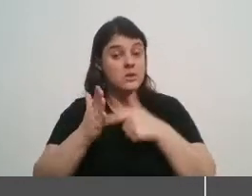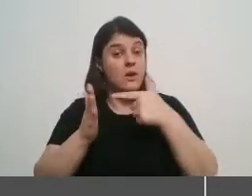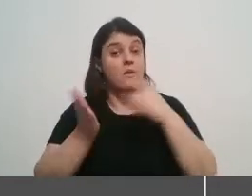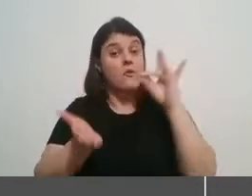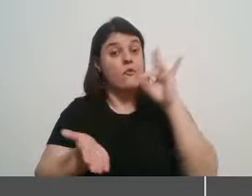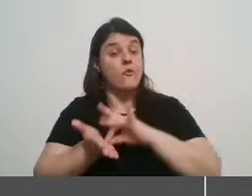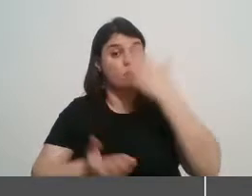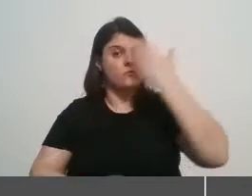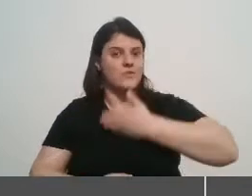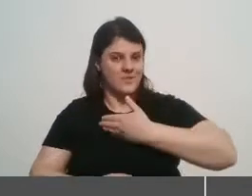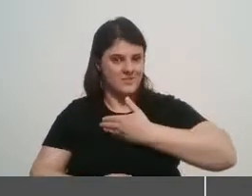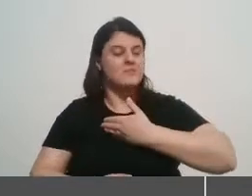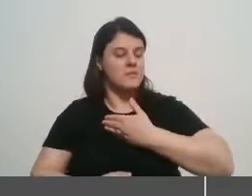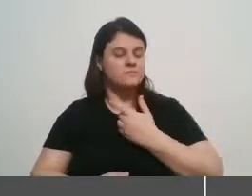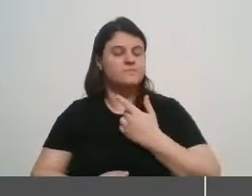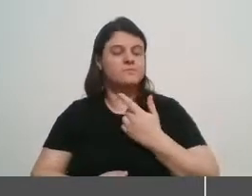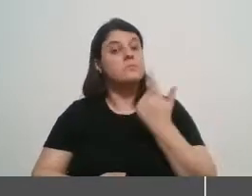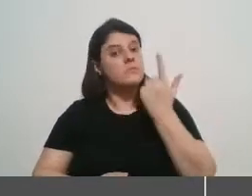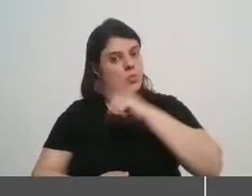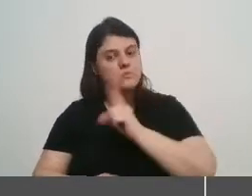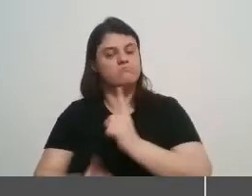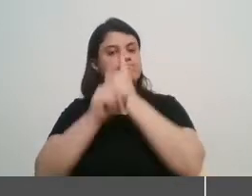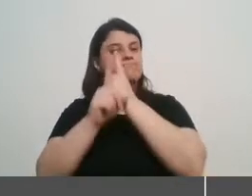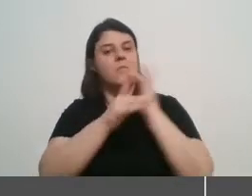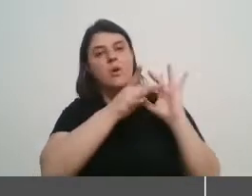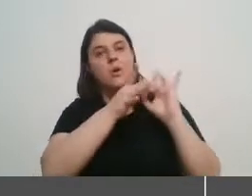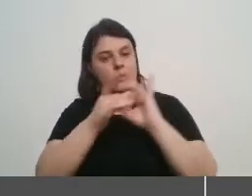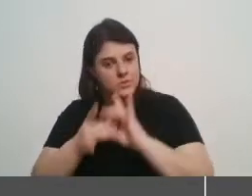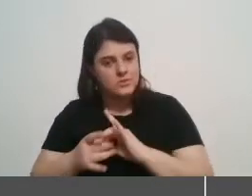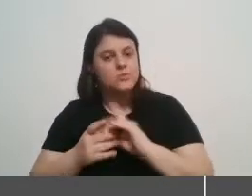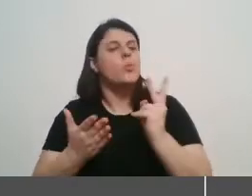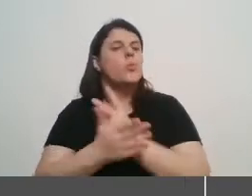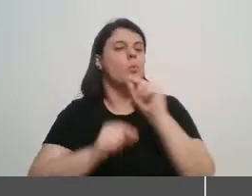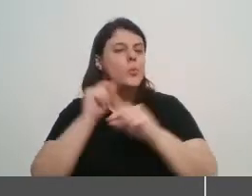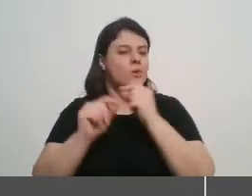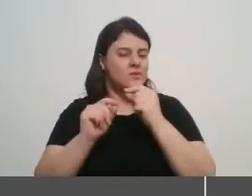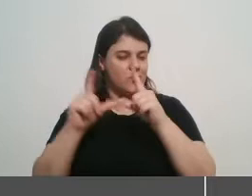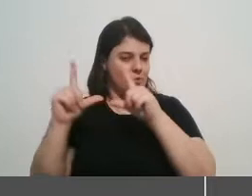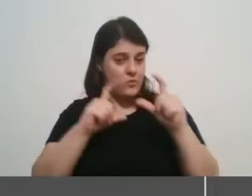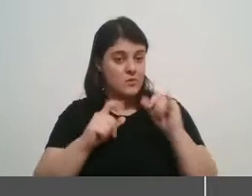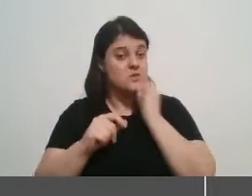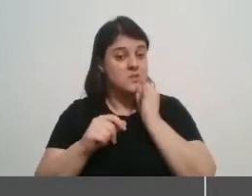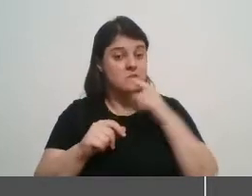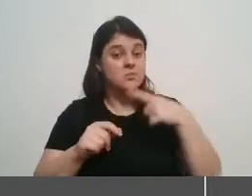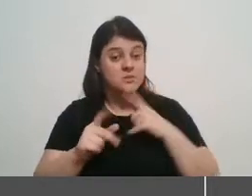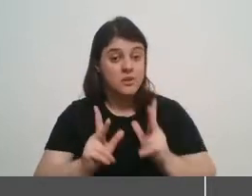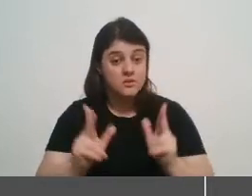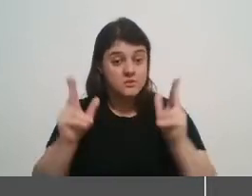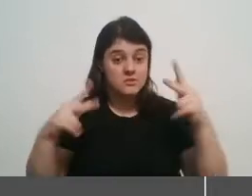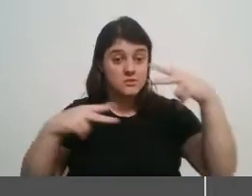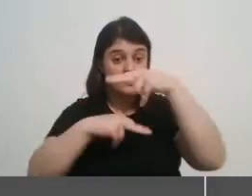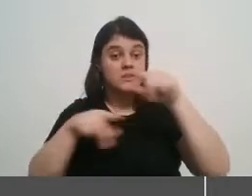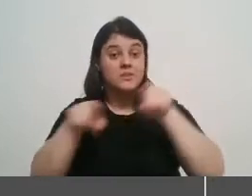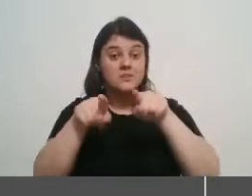documento, que nos permitem identificar, contextualizar o documento. Nesse caso, tem até o recorte da legenda com